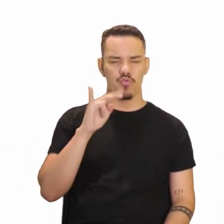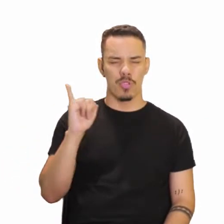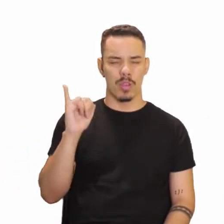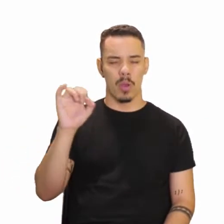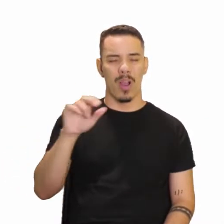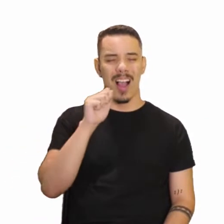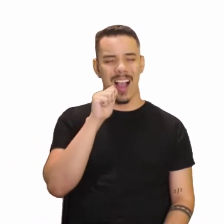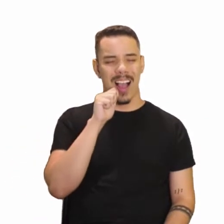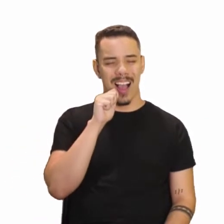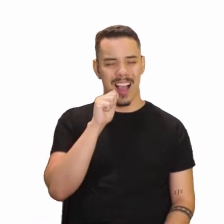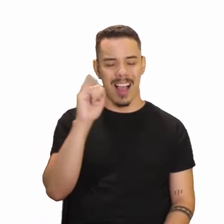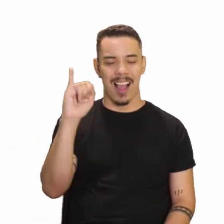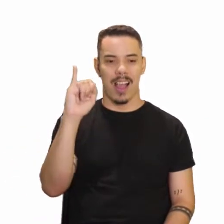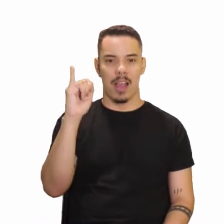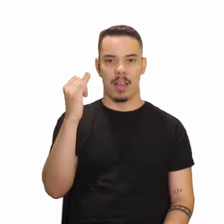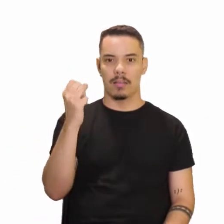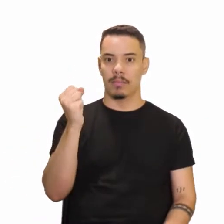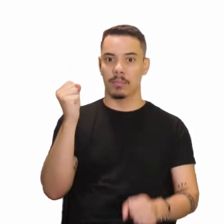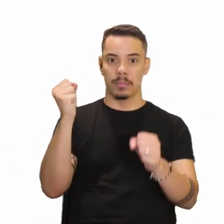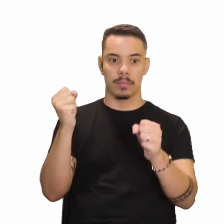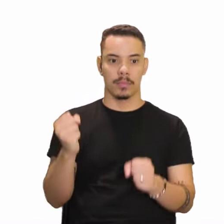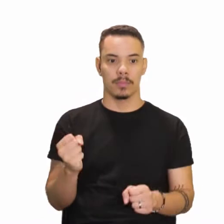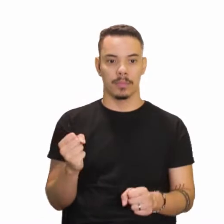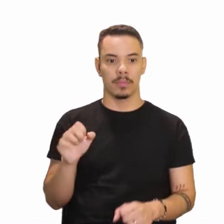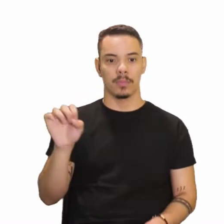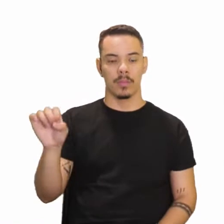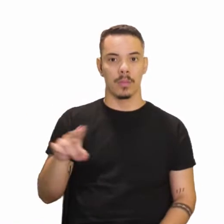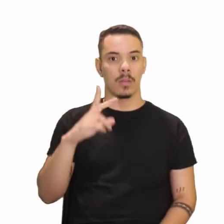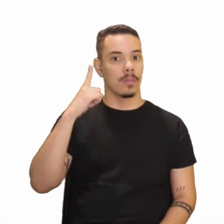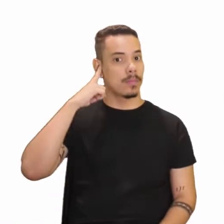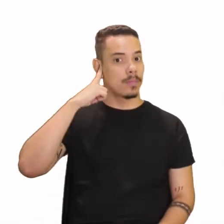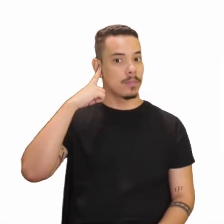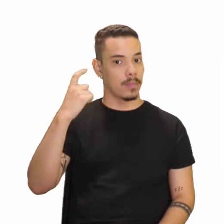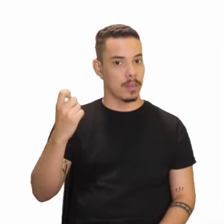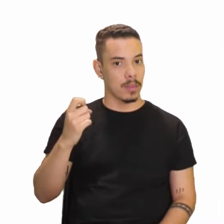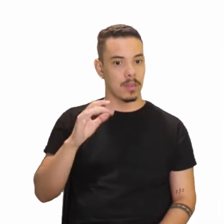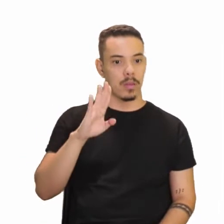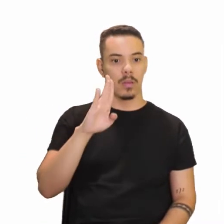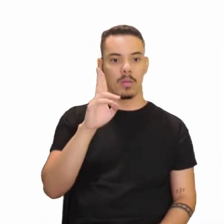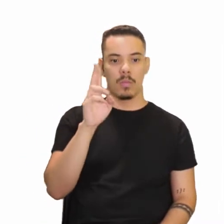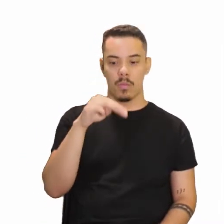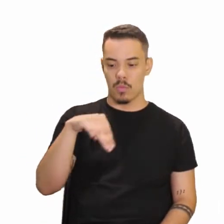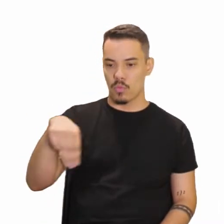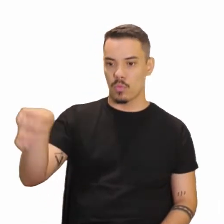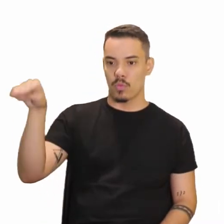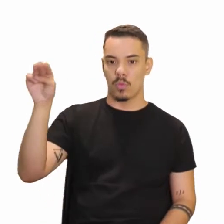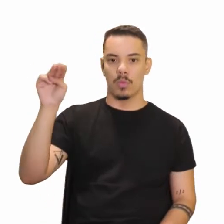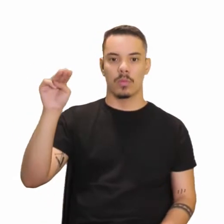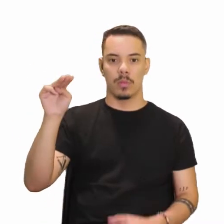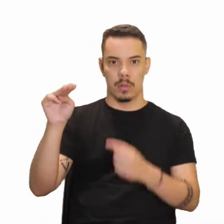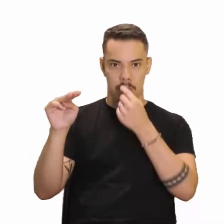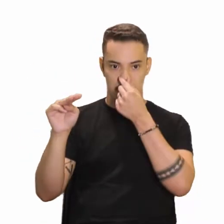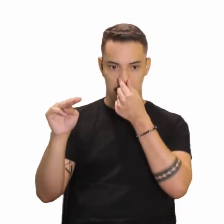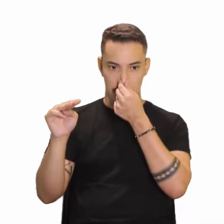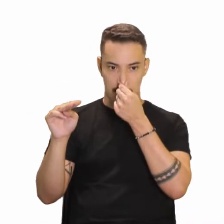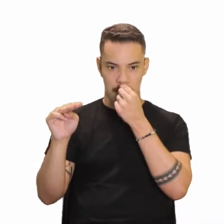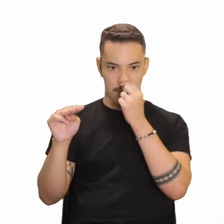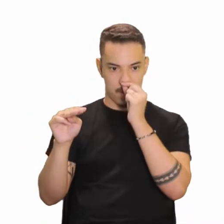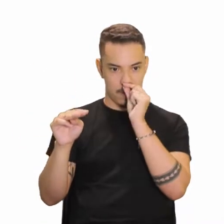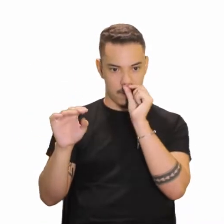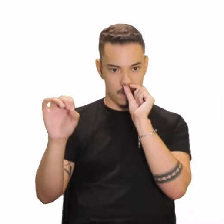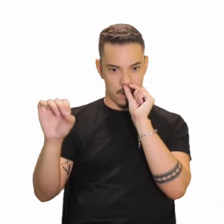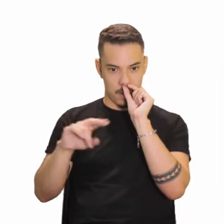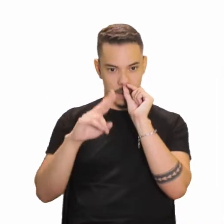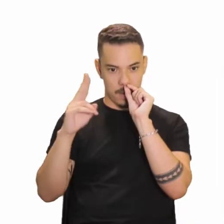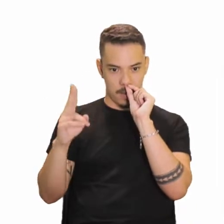na hora que ele bateu que que vai acontecer bum bateu a canela aí ele começa